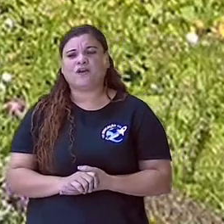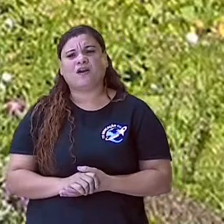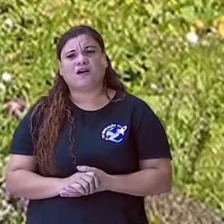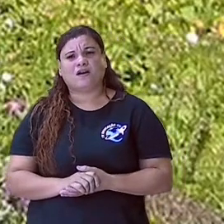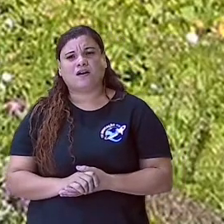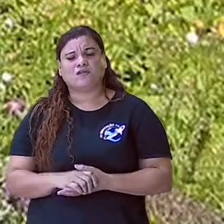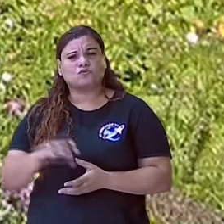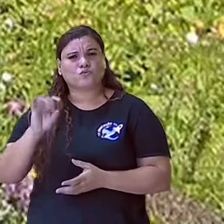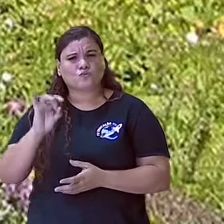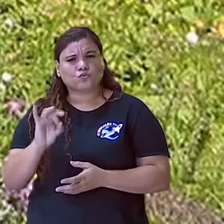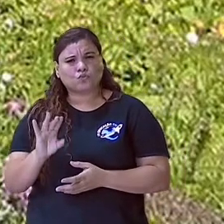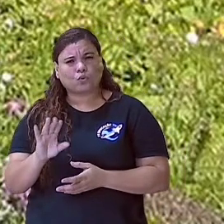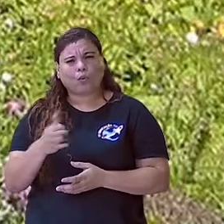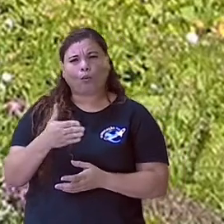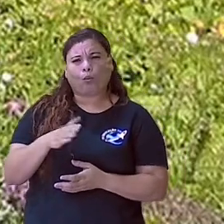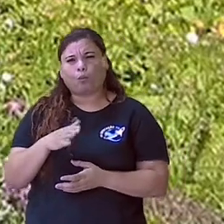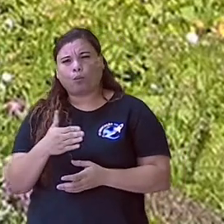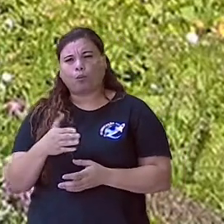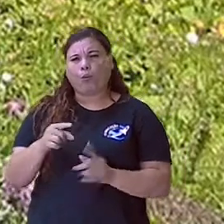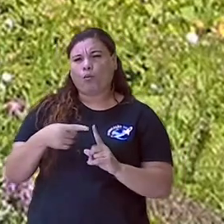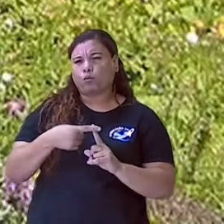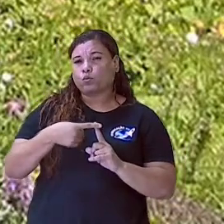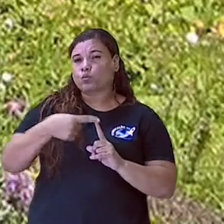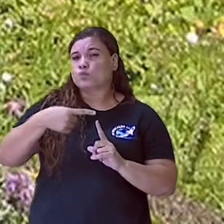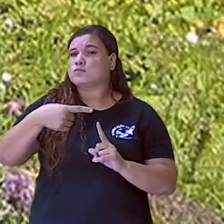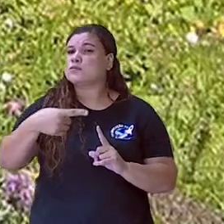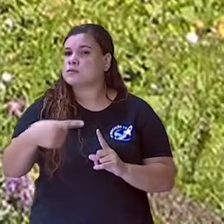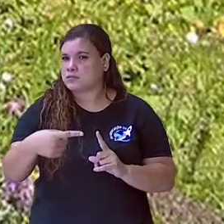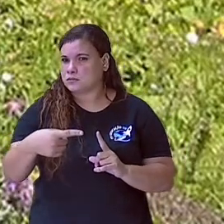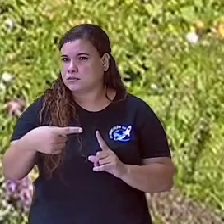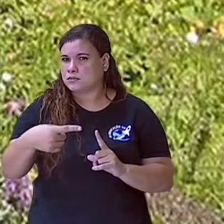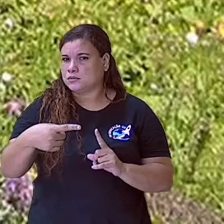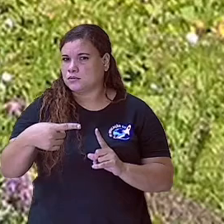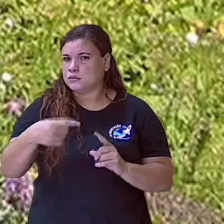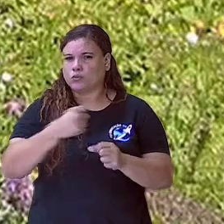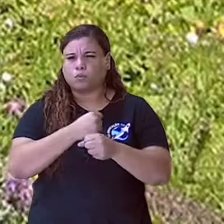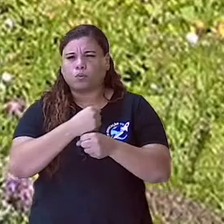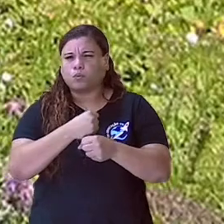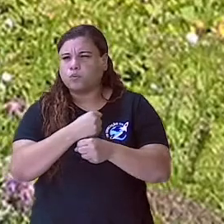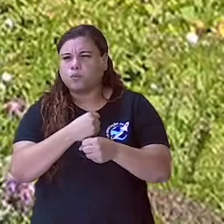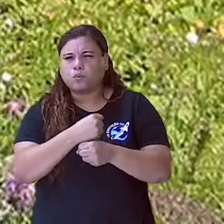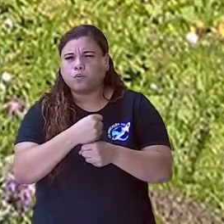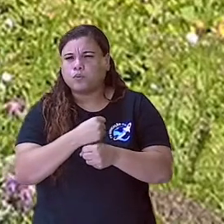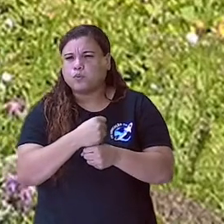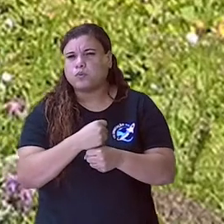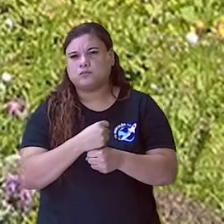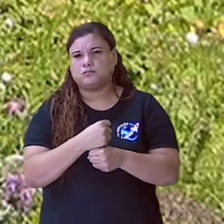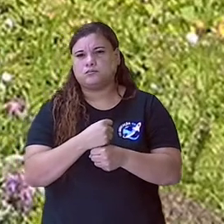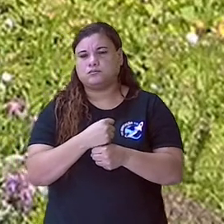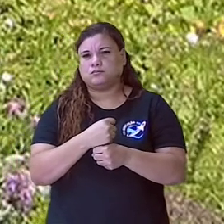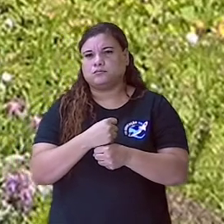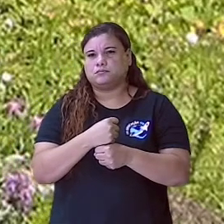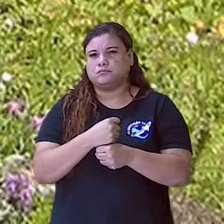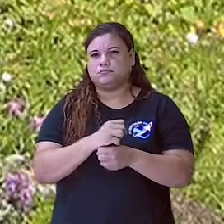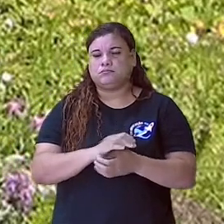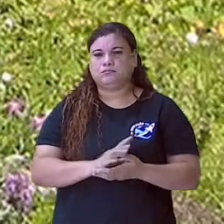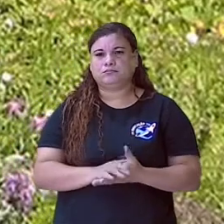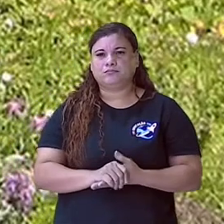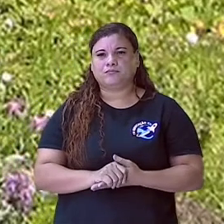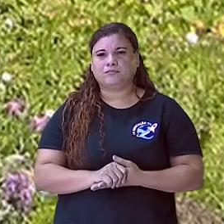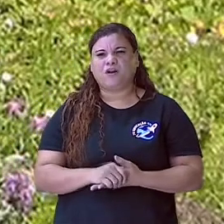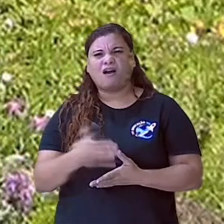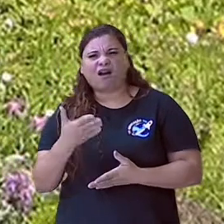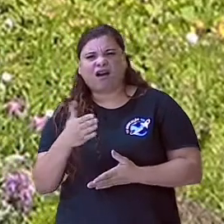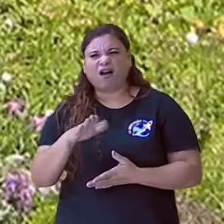semanas durante todo o ano. Durante todo o ano, praticamente